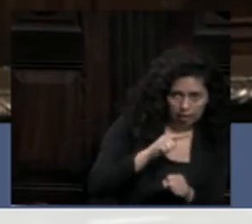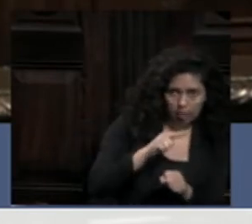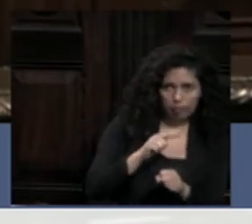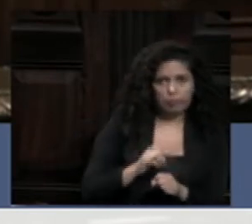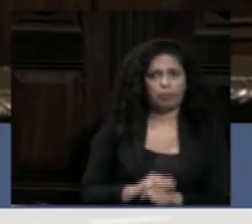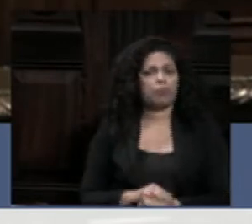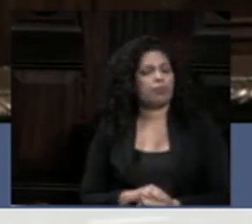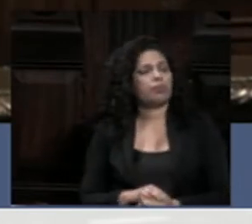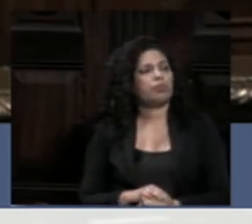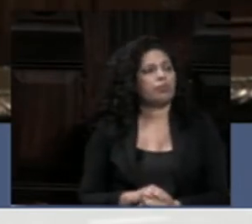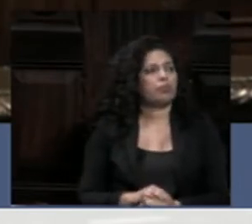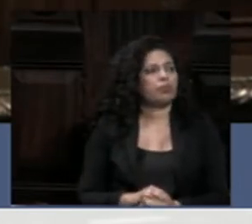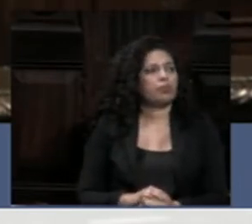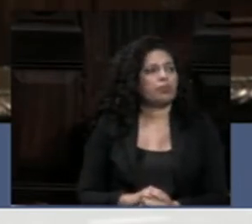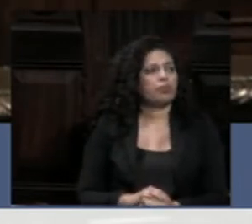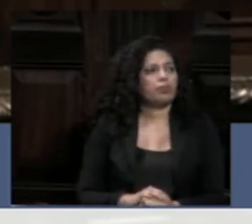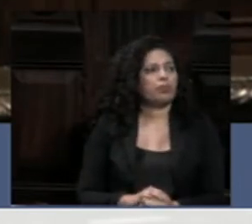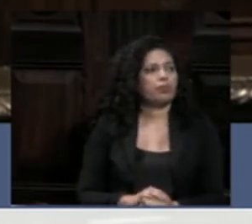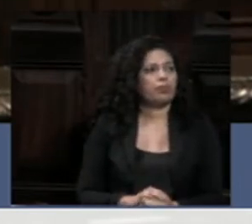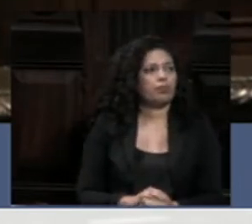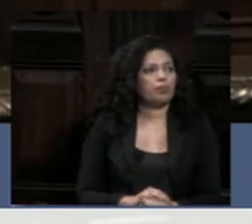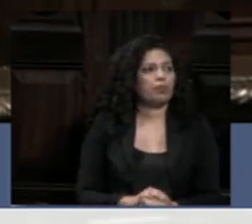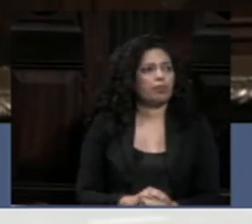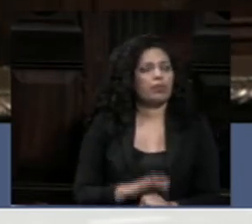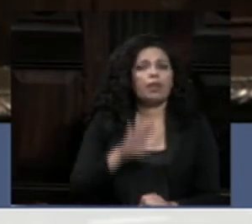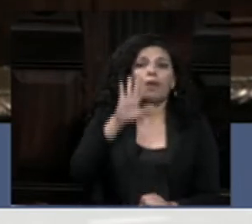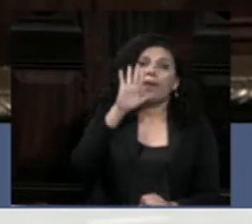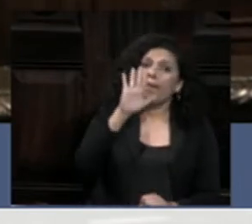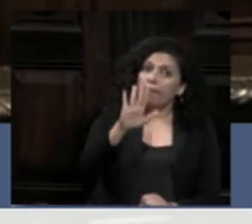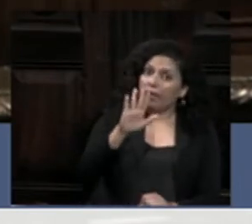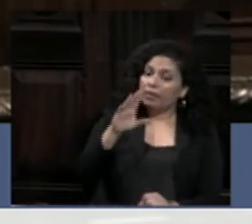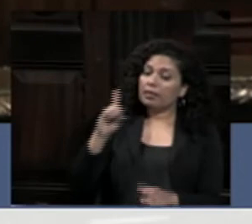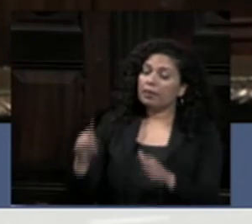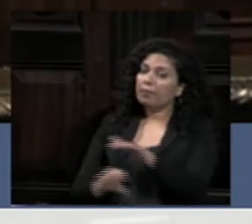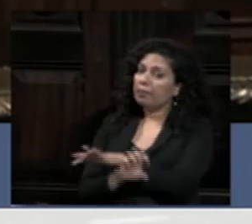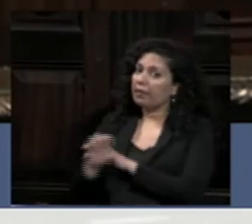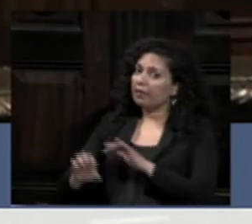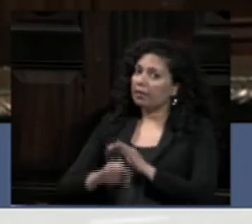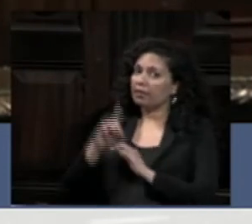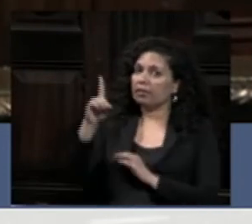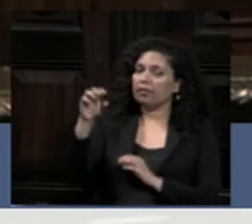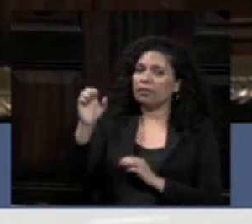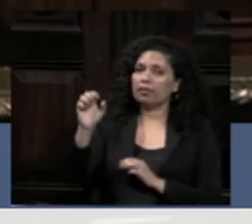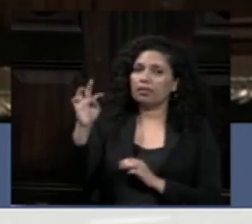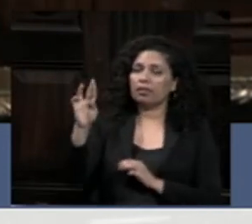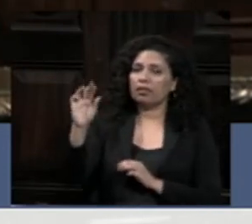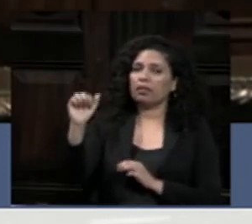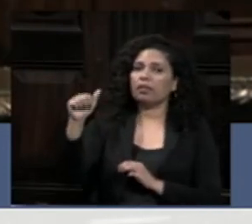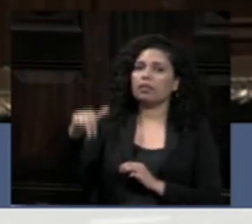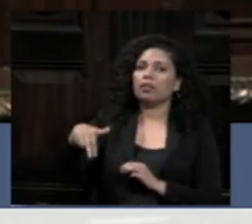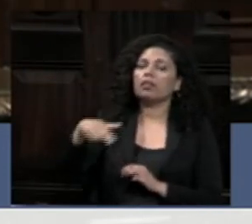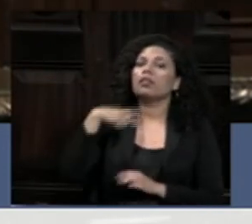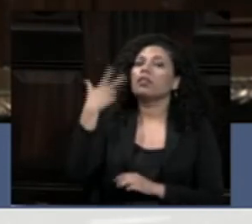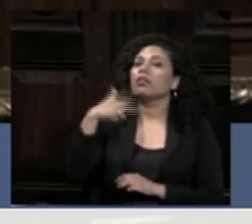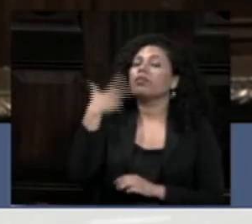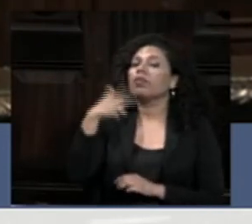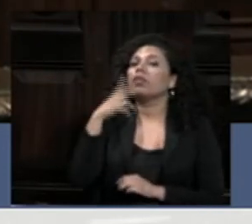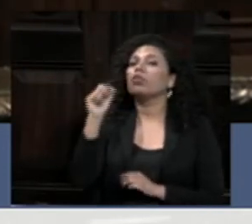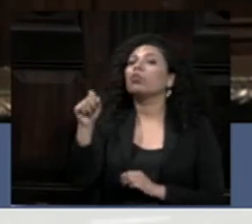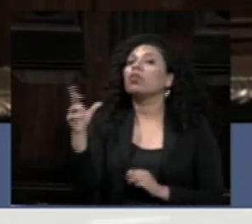Ora, mas o que já está dizendo o Detran? Pelo menos foi